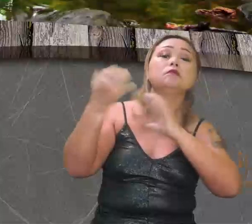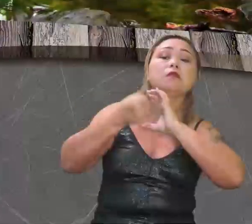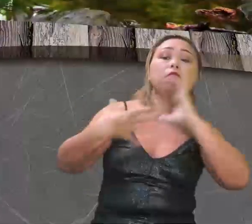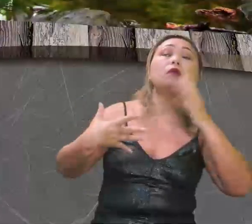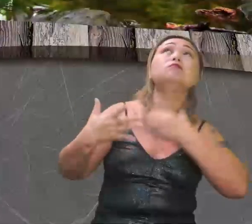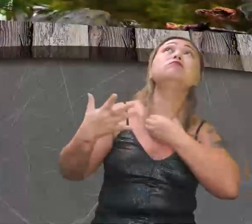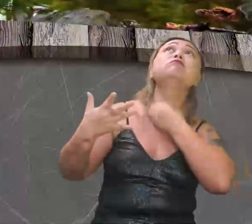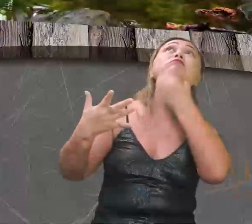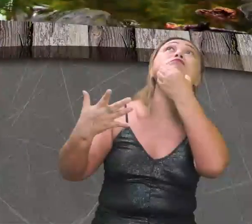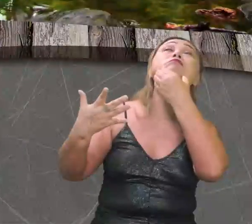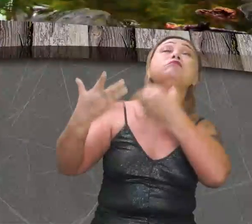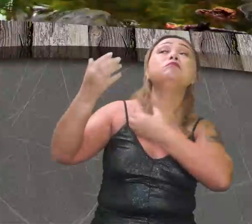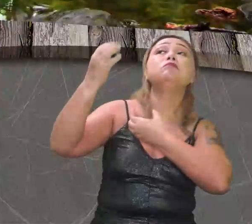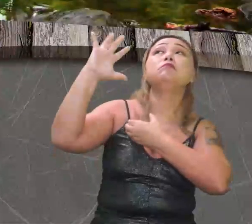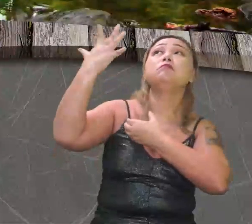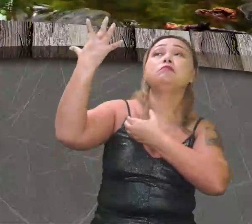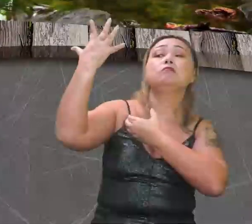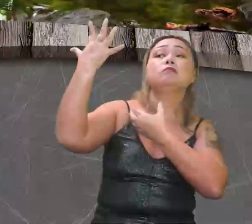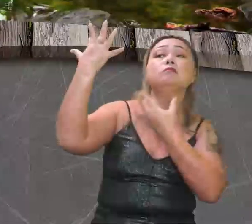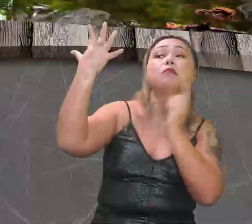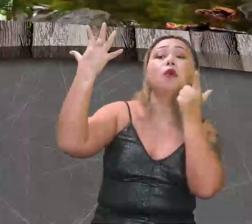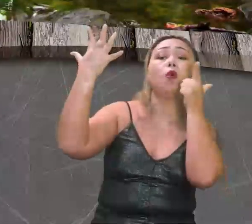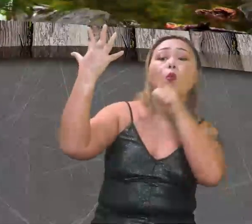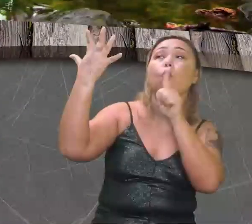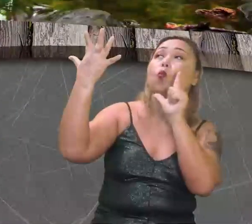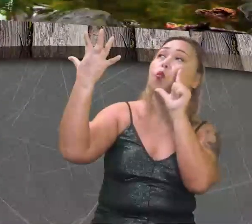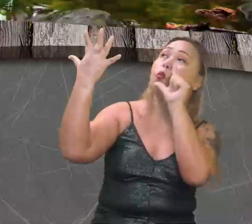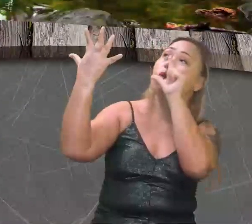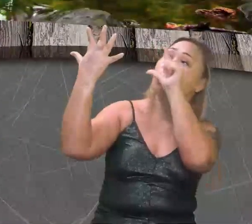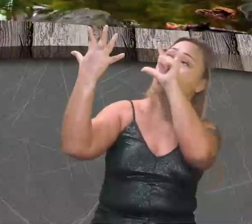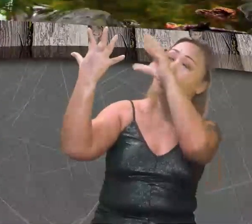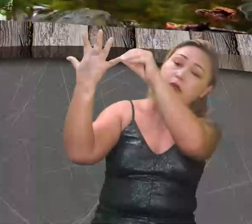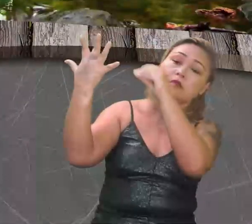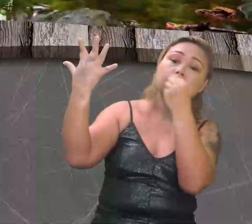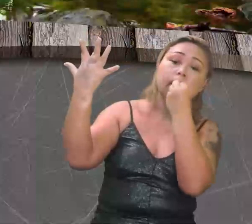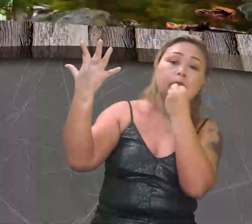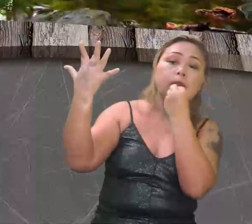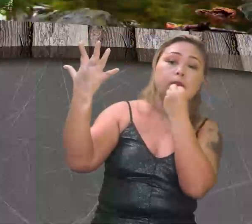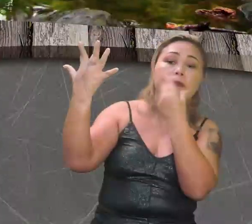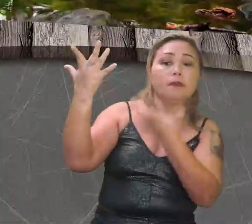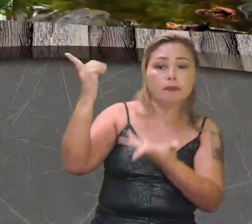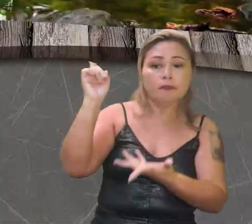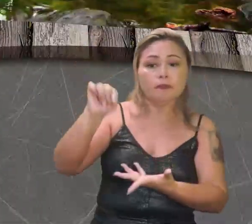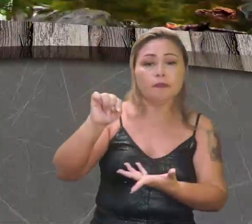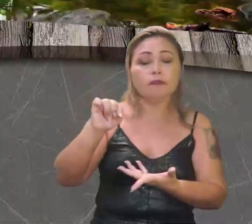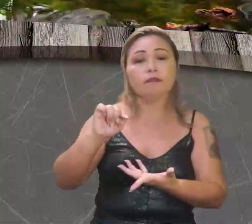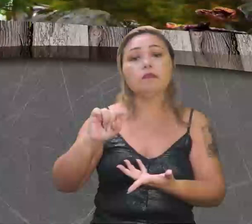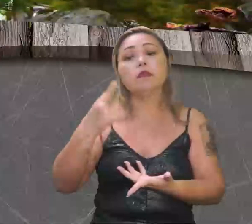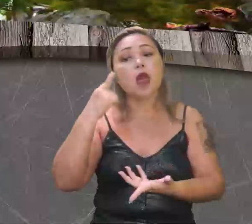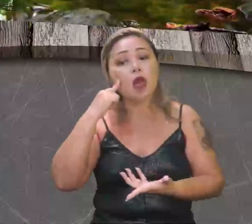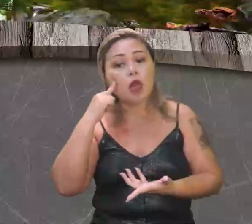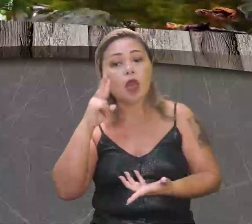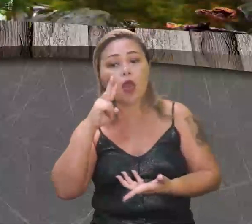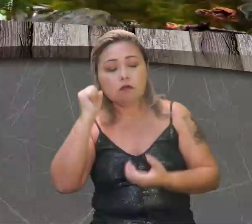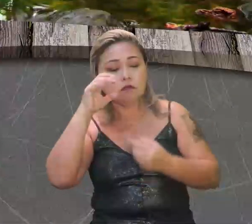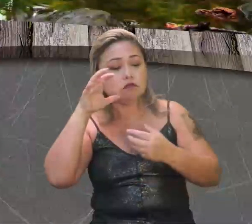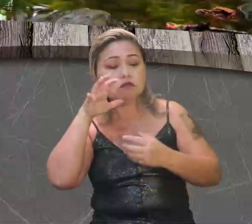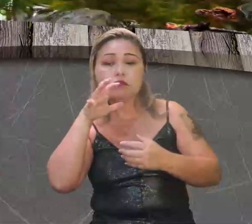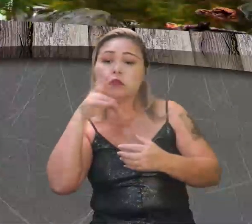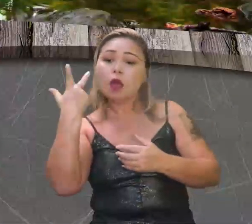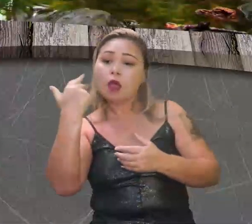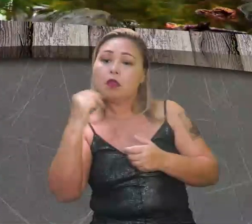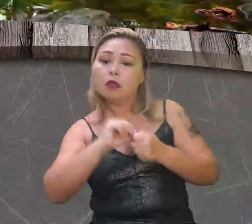de pescoço mais longo, elas conseguiam alcançar essa vegetação. Então, a força natural vai